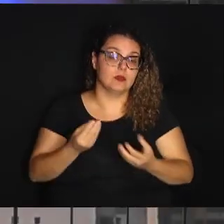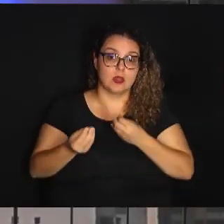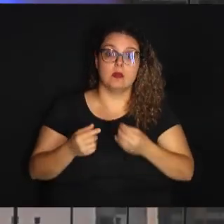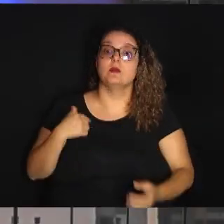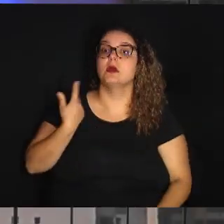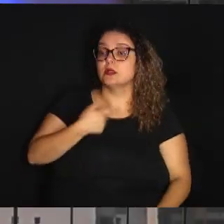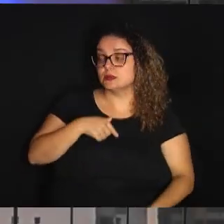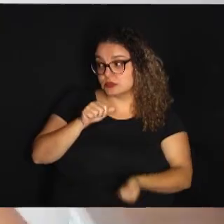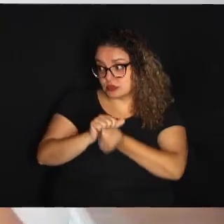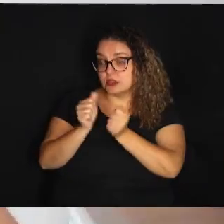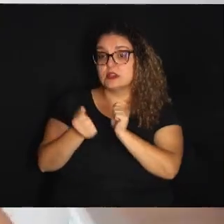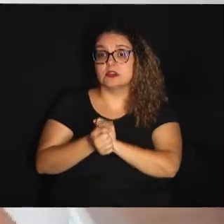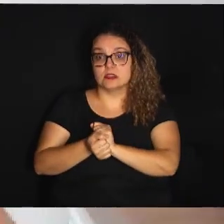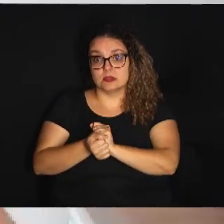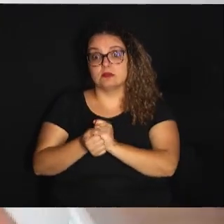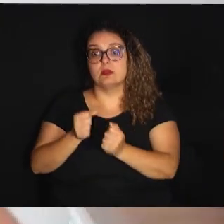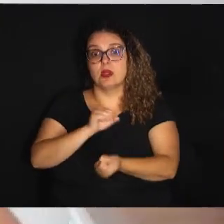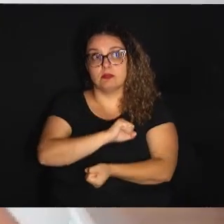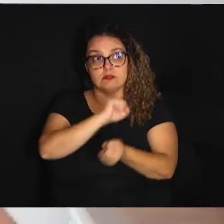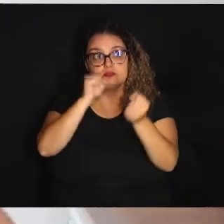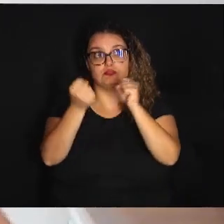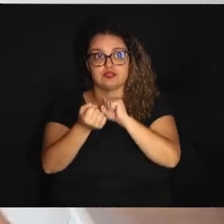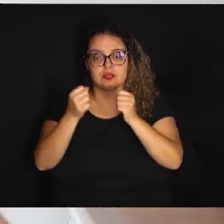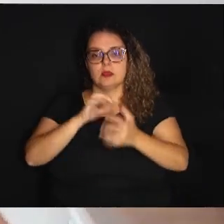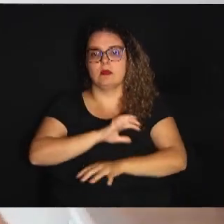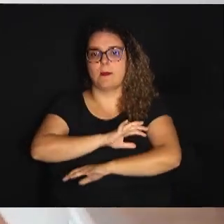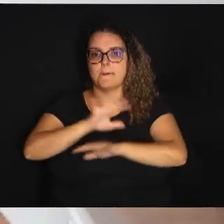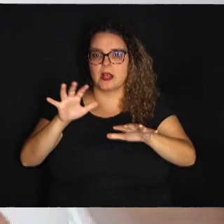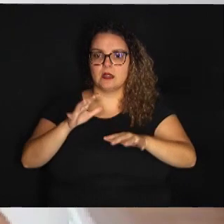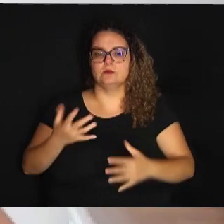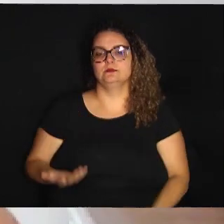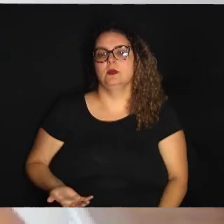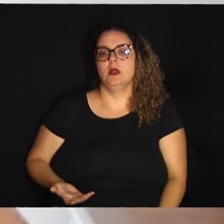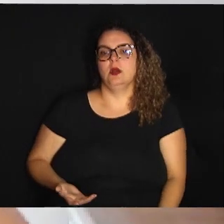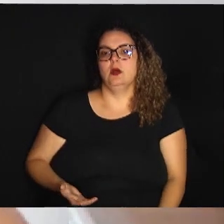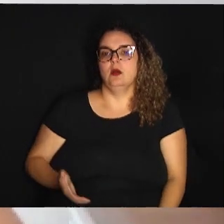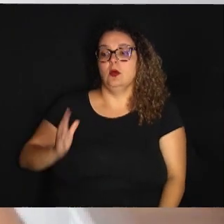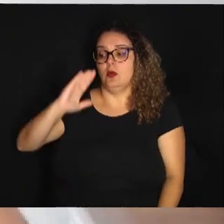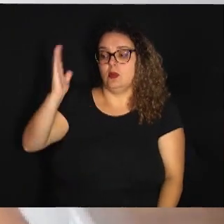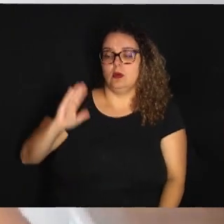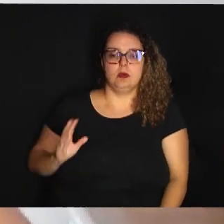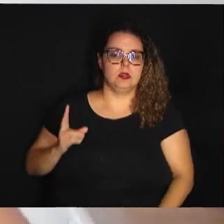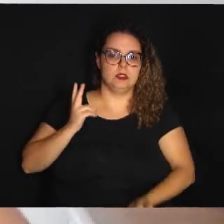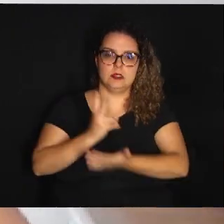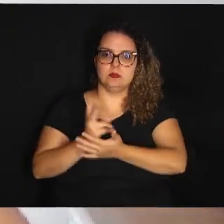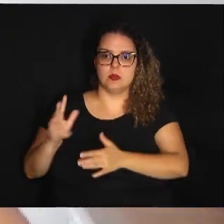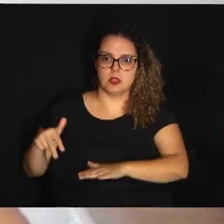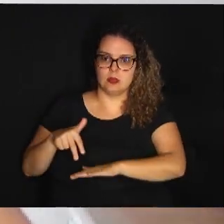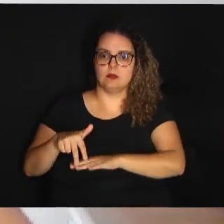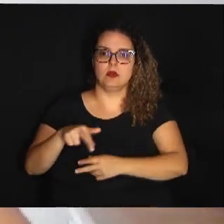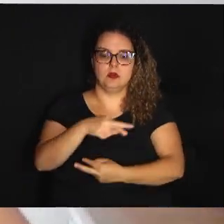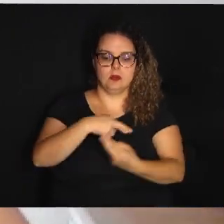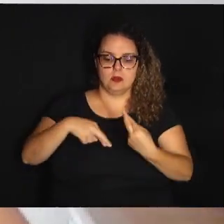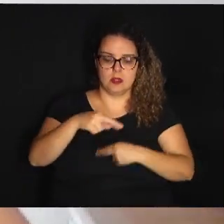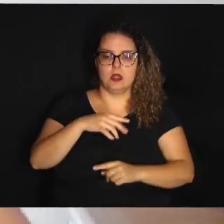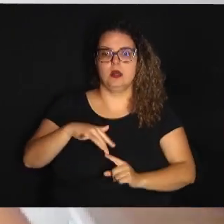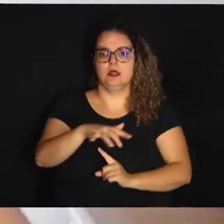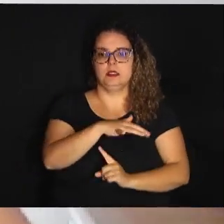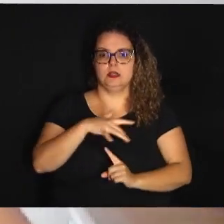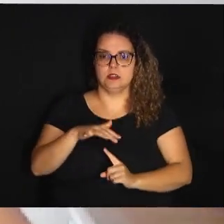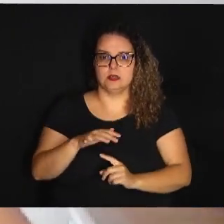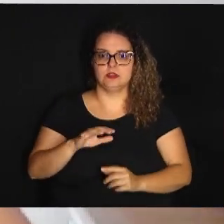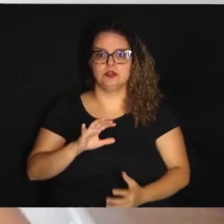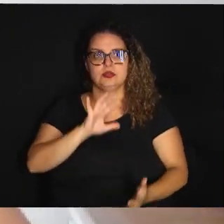climáticas, né? Como a gente vai se adaptar a esses eventos extremos que estão acontecendo, né? O Brasil ele sempre teve um protagonismo